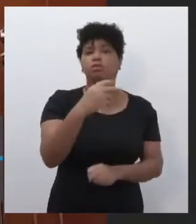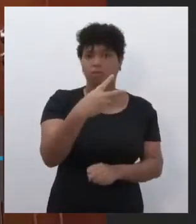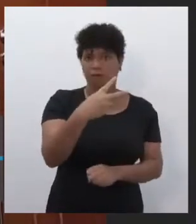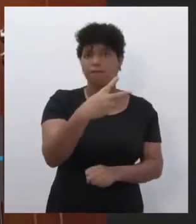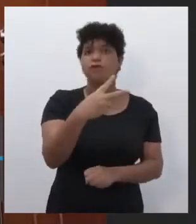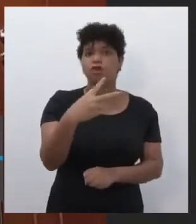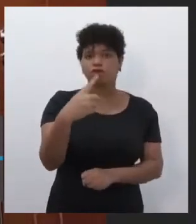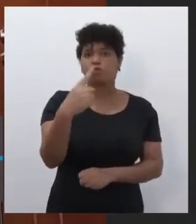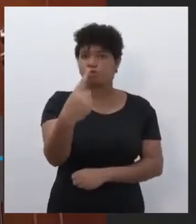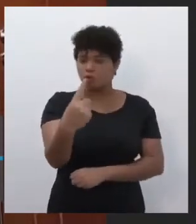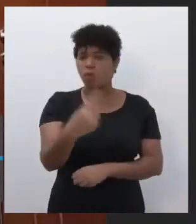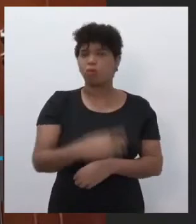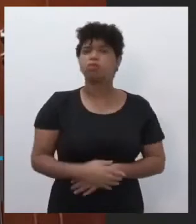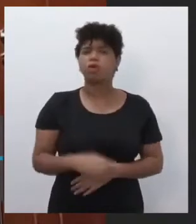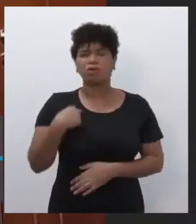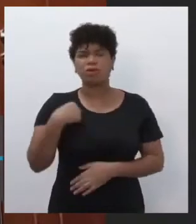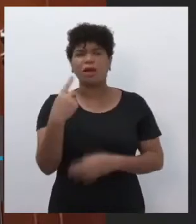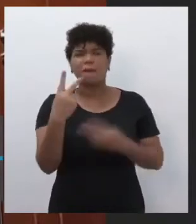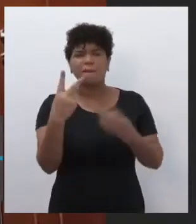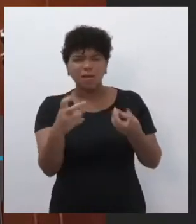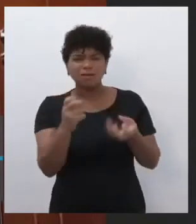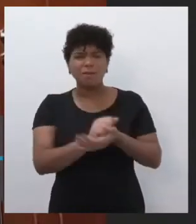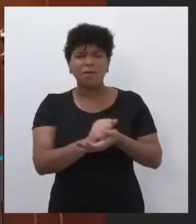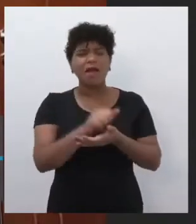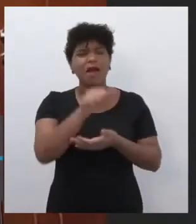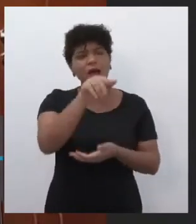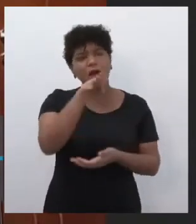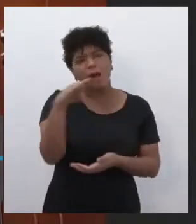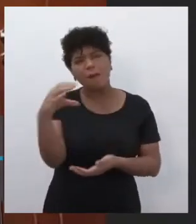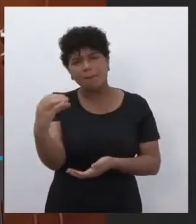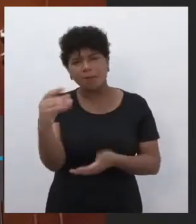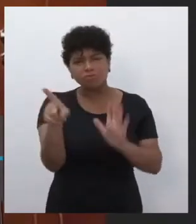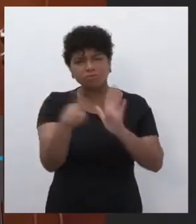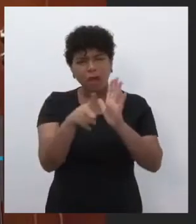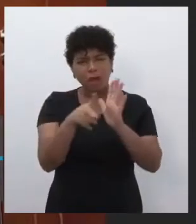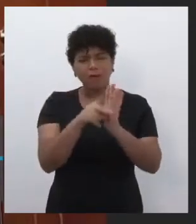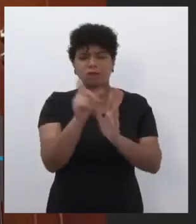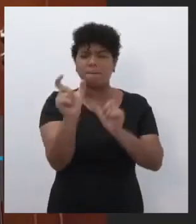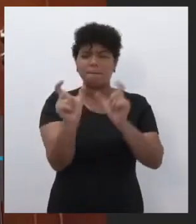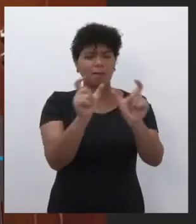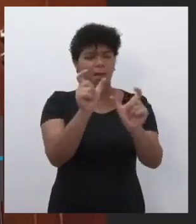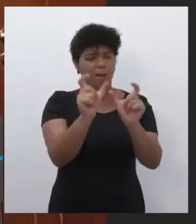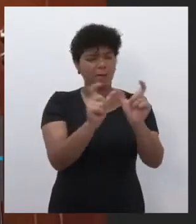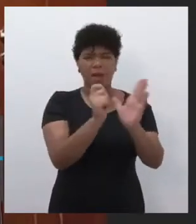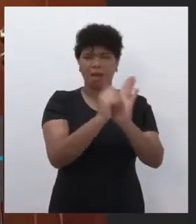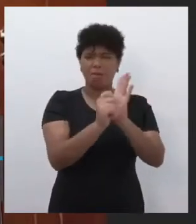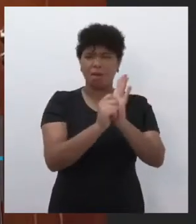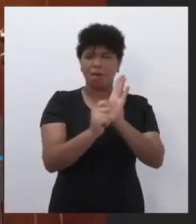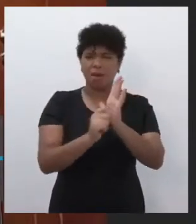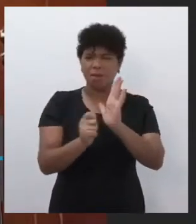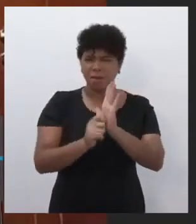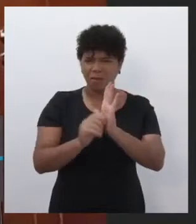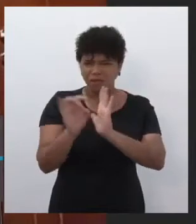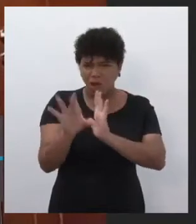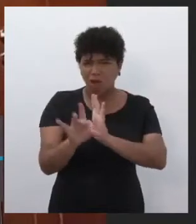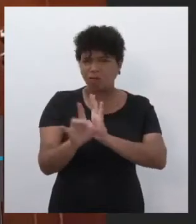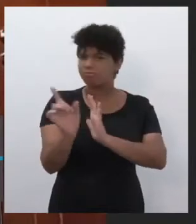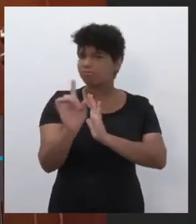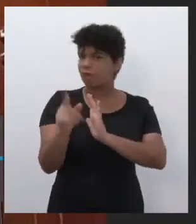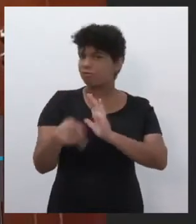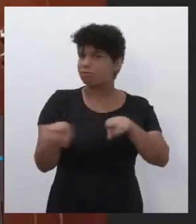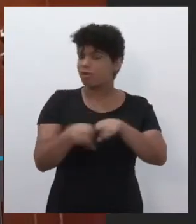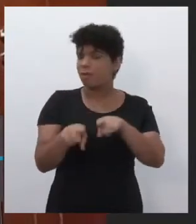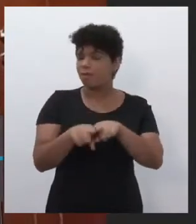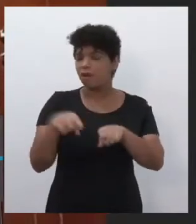apresenta como alfabetização não apenas a apropriação da palavra escrita, mas também o conhecimento de um conjunto